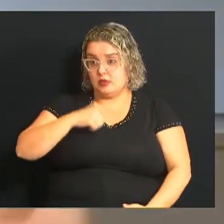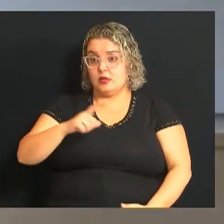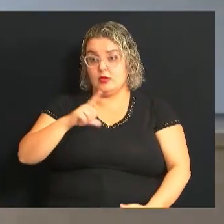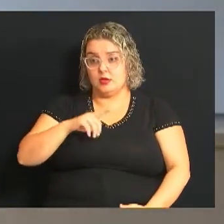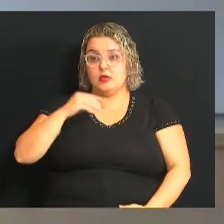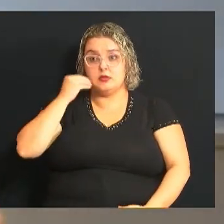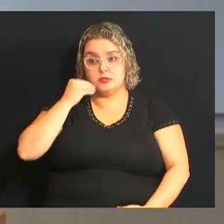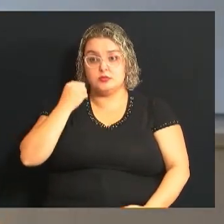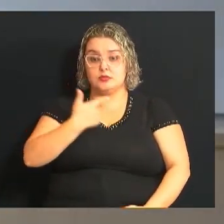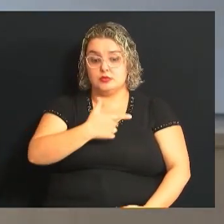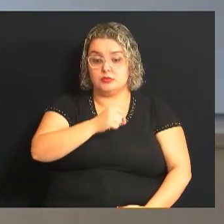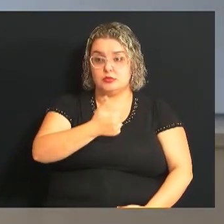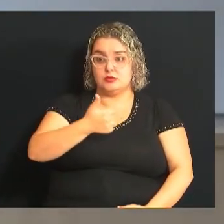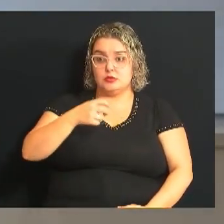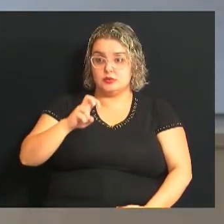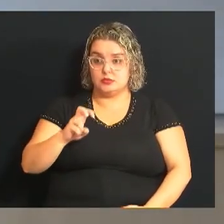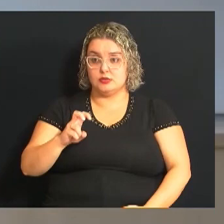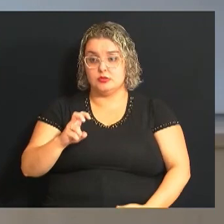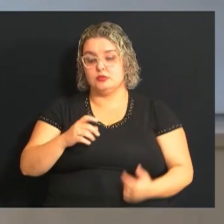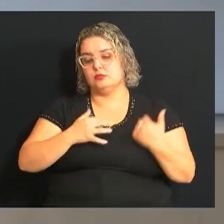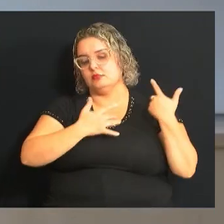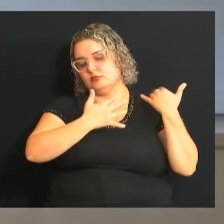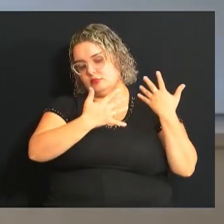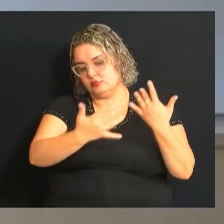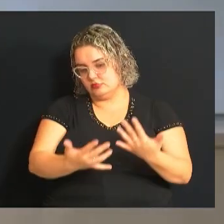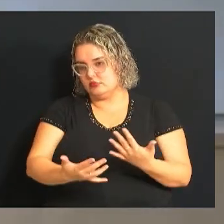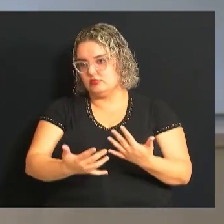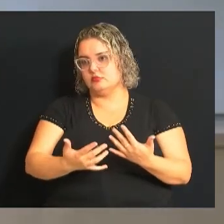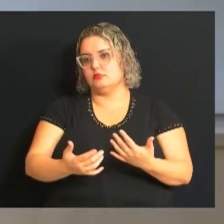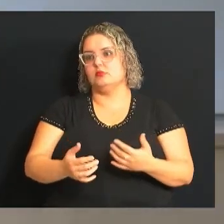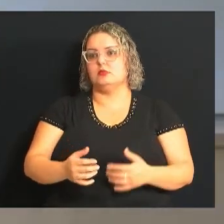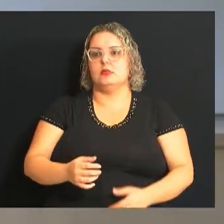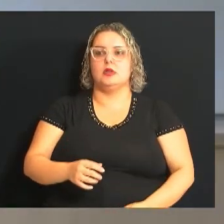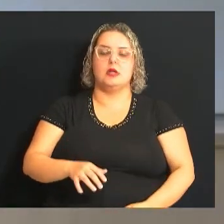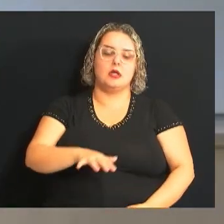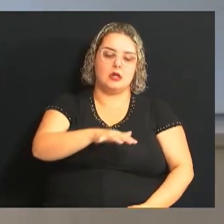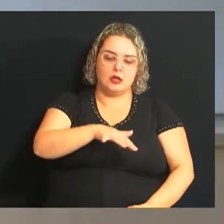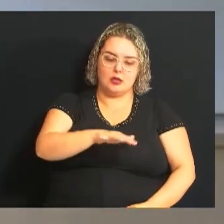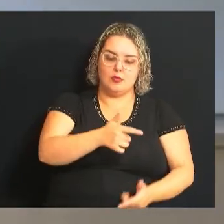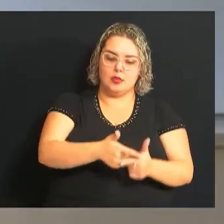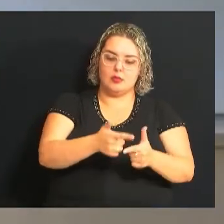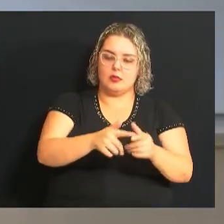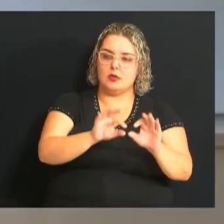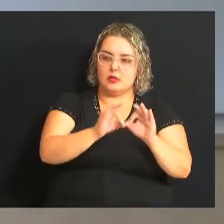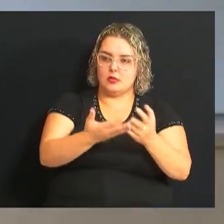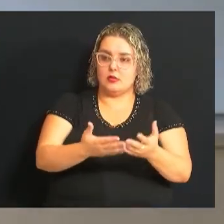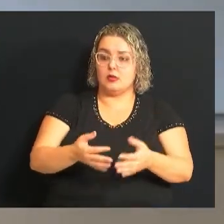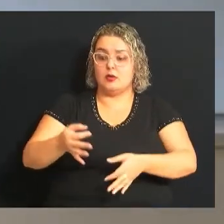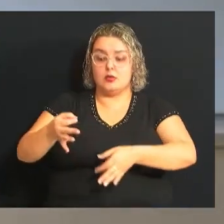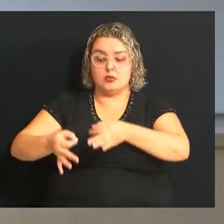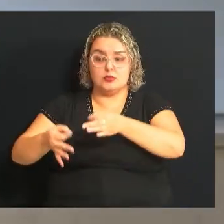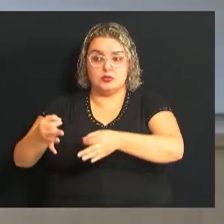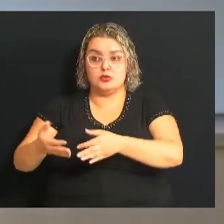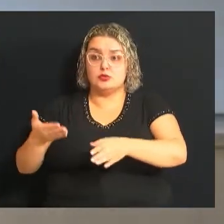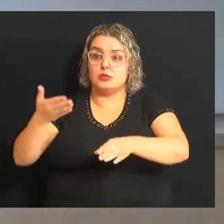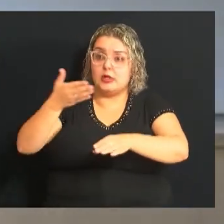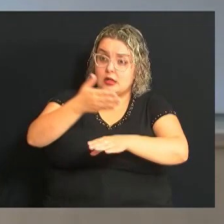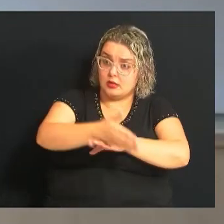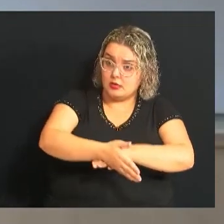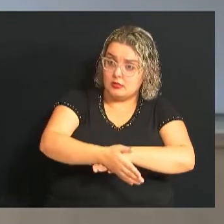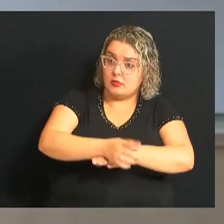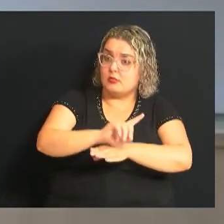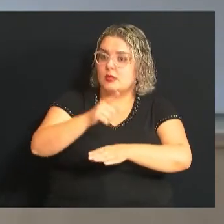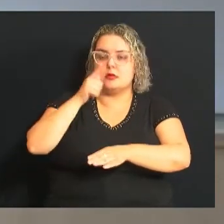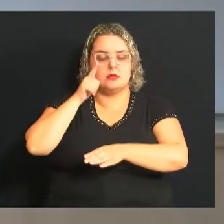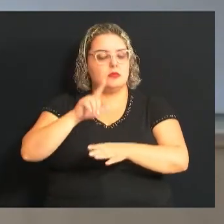desde 2015, porque em casos de família, o jurídico é parte, mas o jurídico não dá conta de